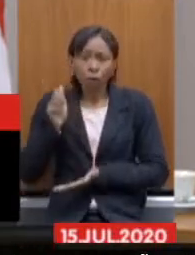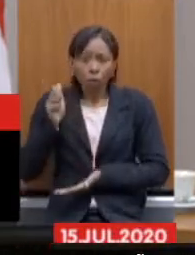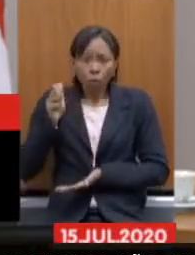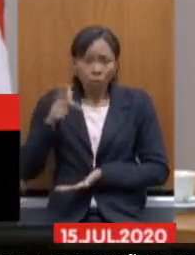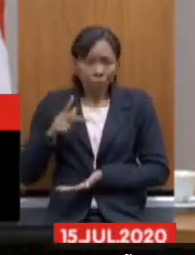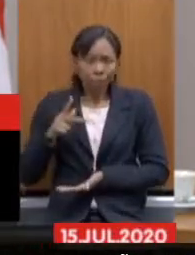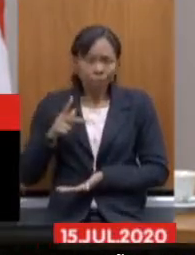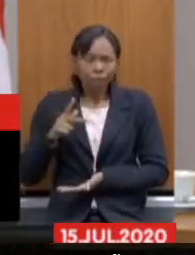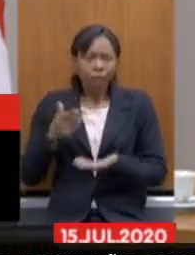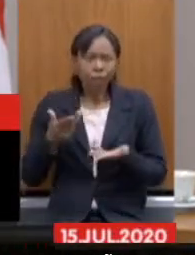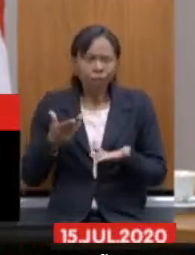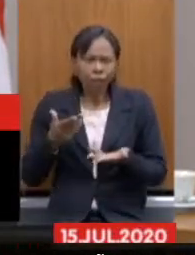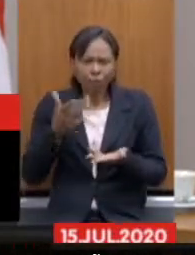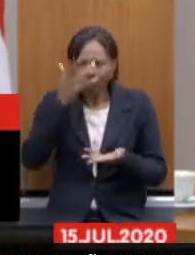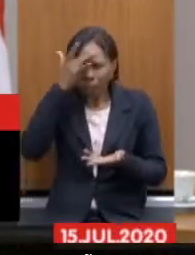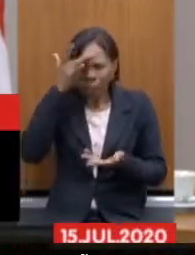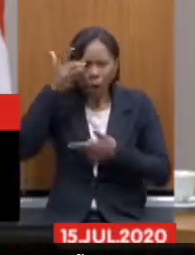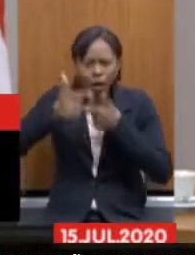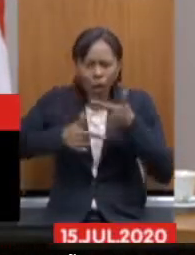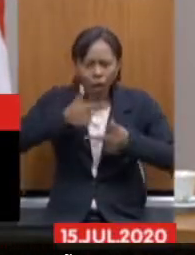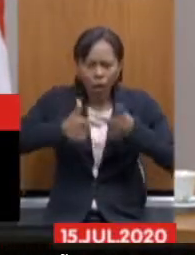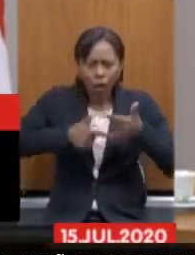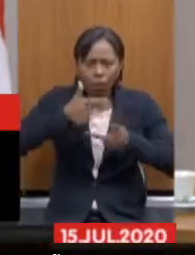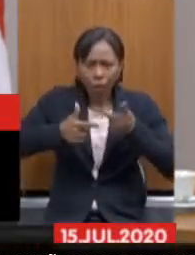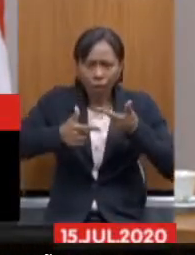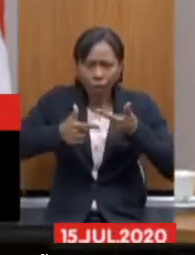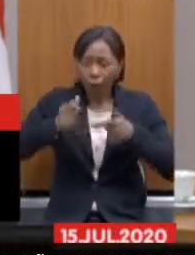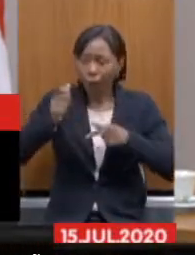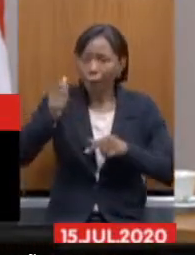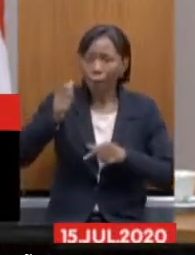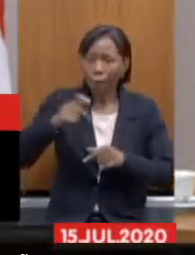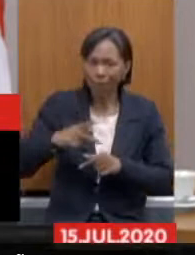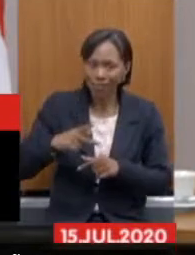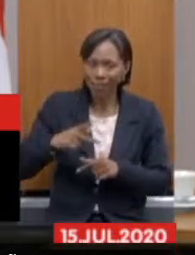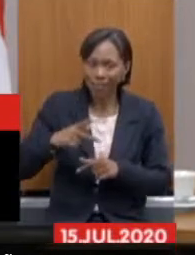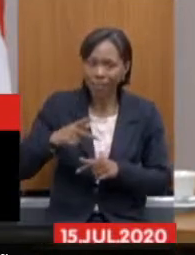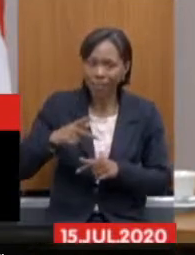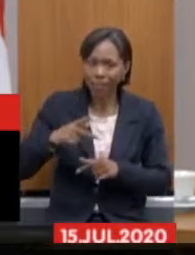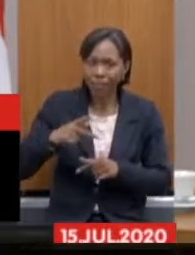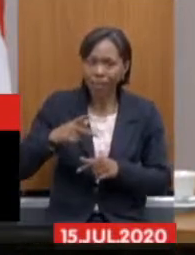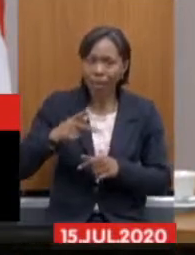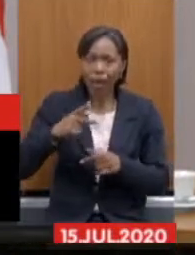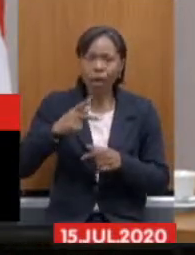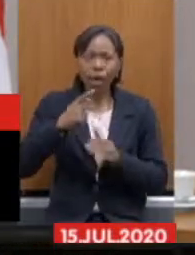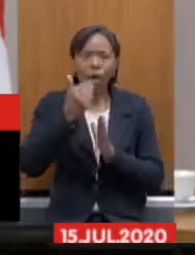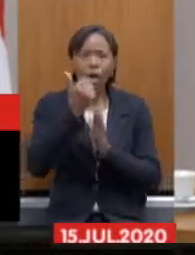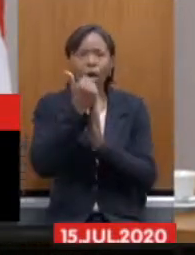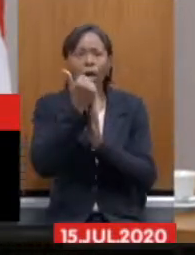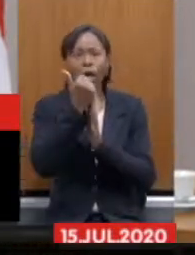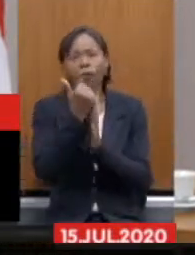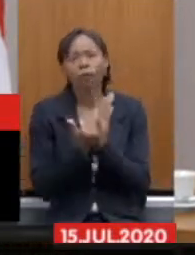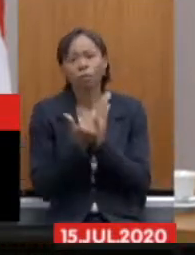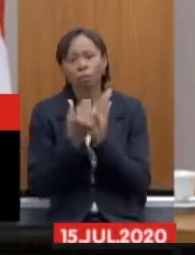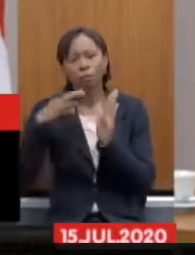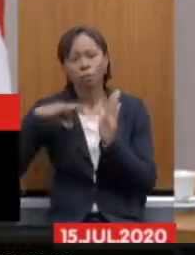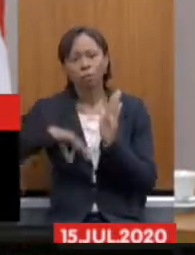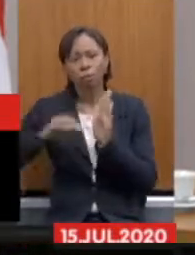trabalhador depois de aposentado tem os teve o seu provento reduzido